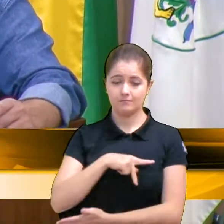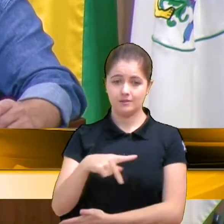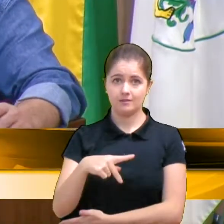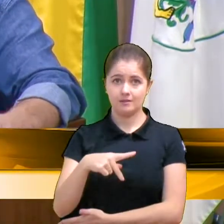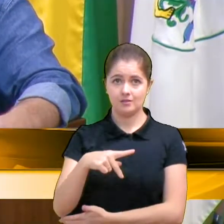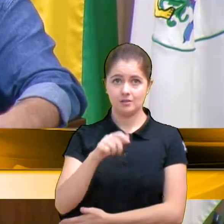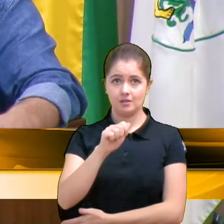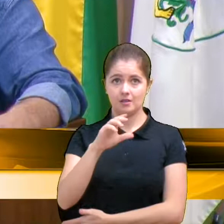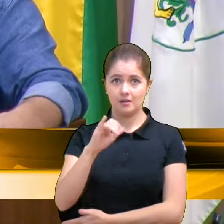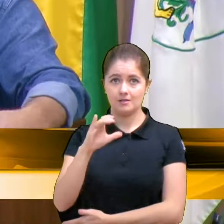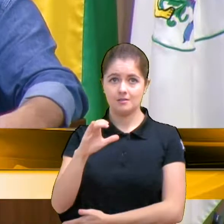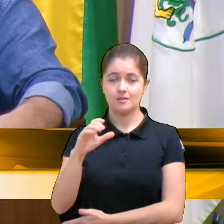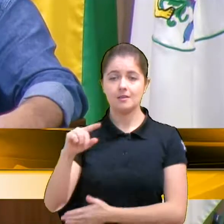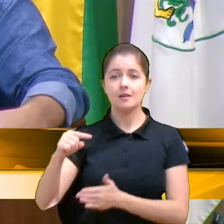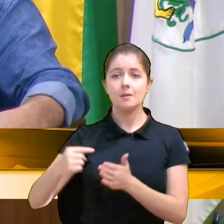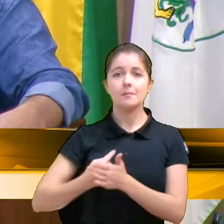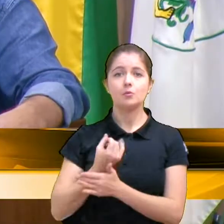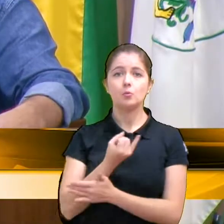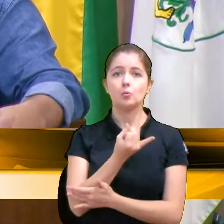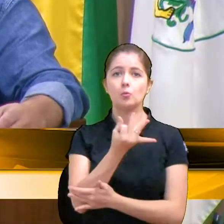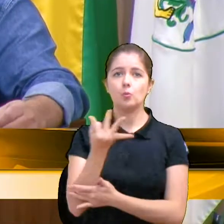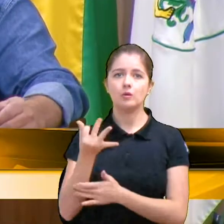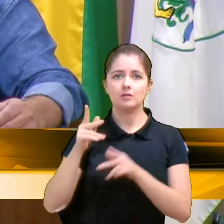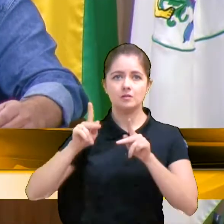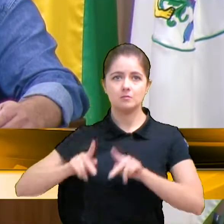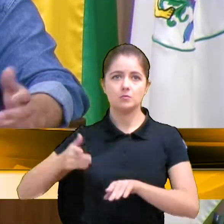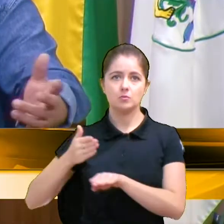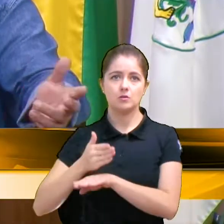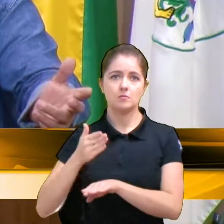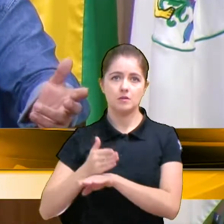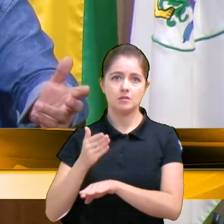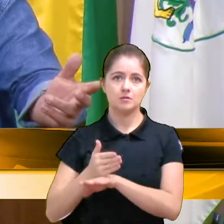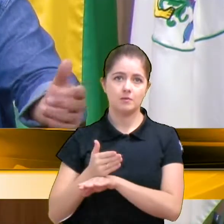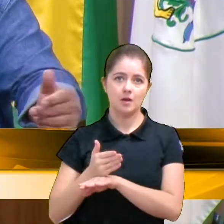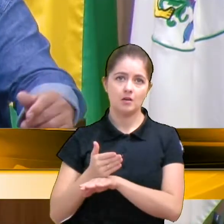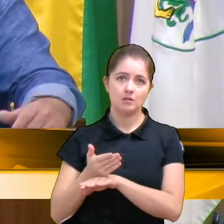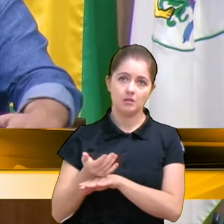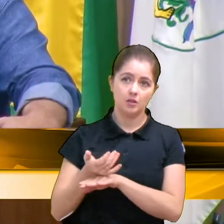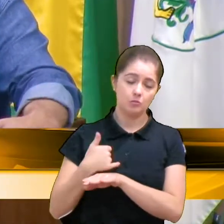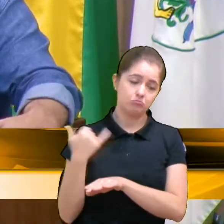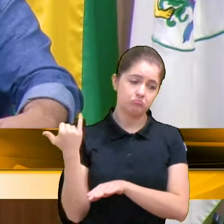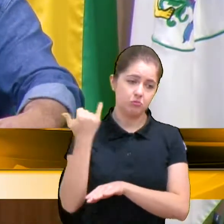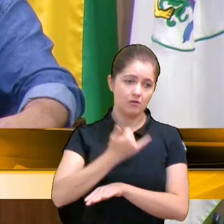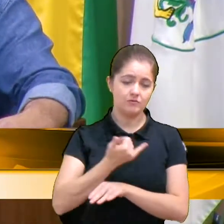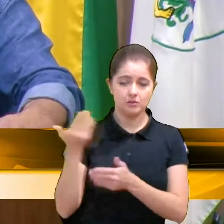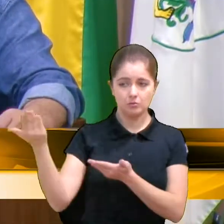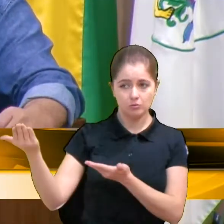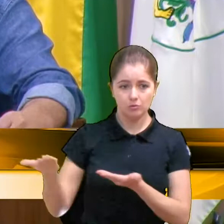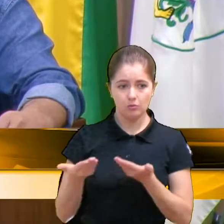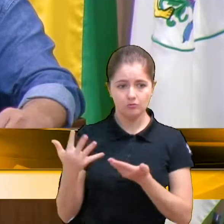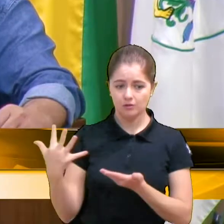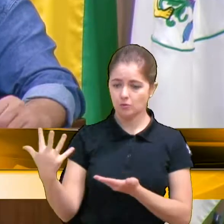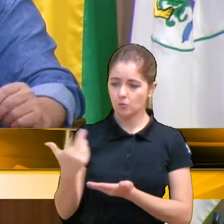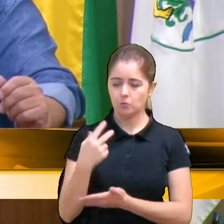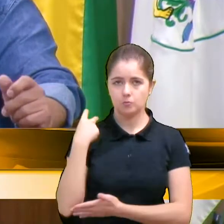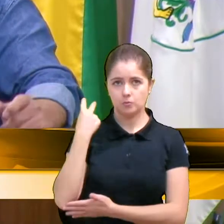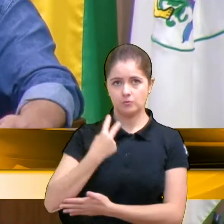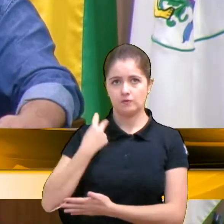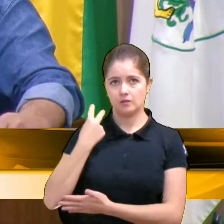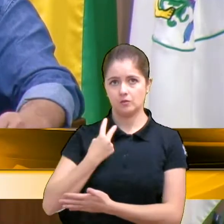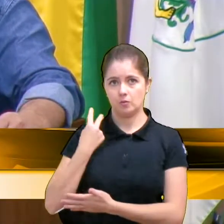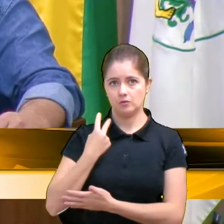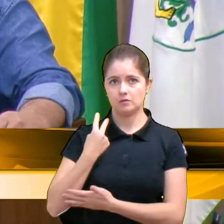nos pediram quantas pessoas iriam participar. Então, estou dizendo para eles que estou convidando todos os vereadores. Vamos mandar